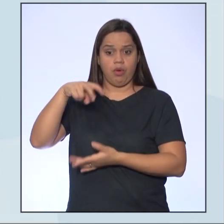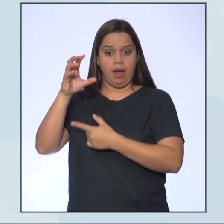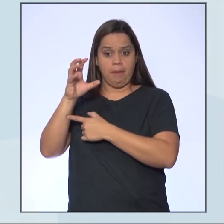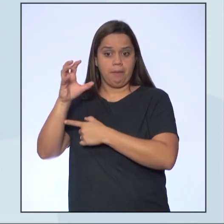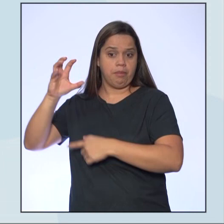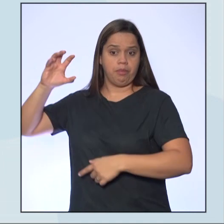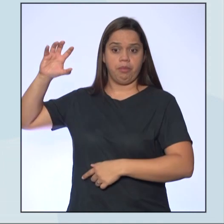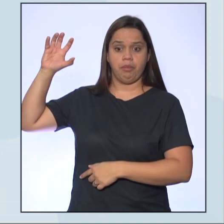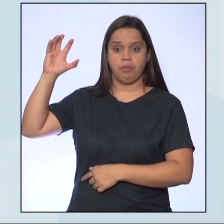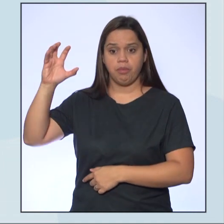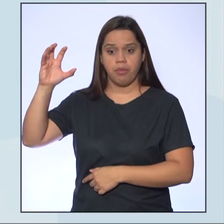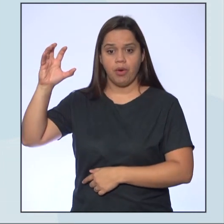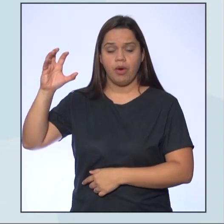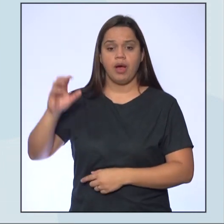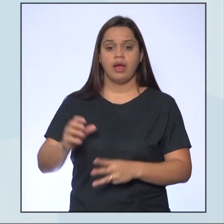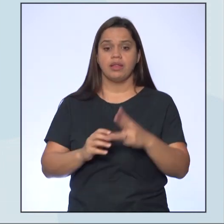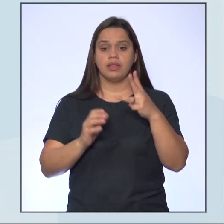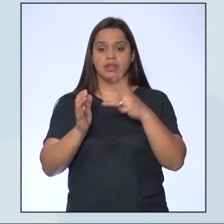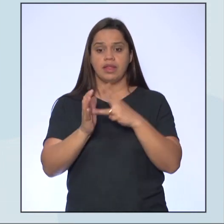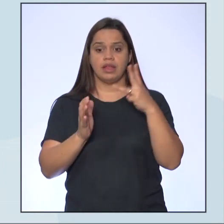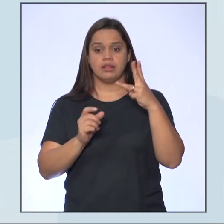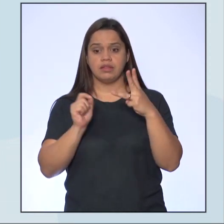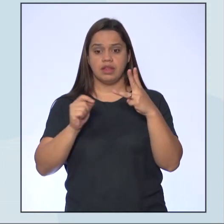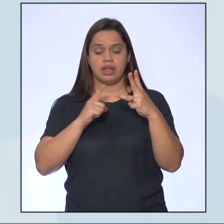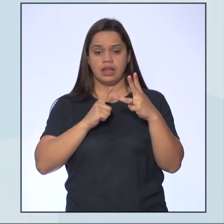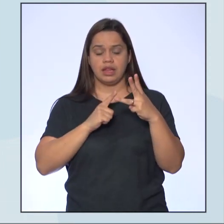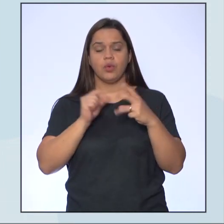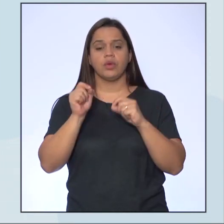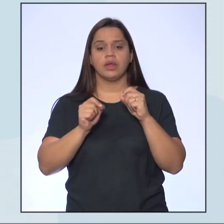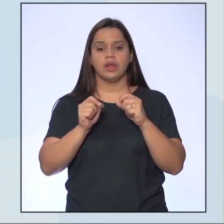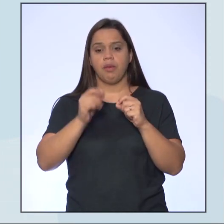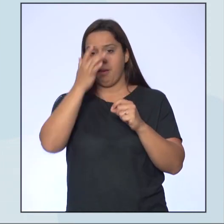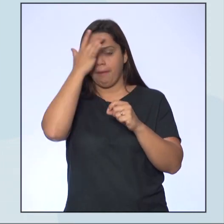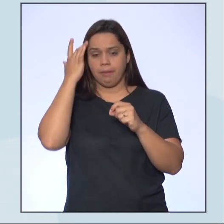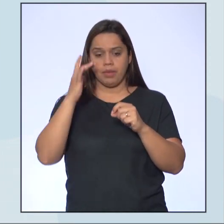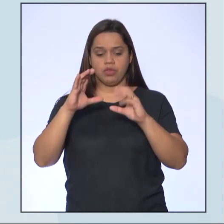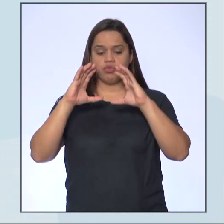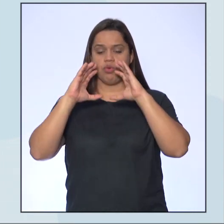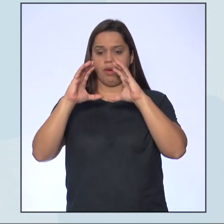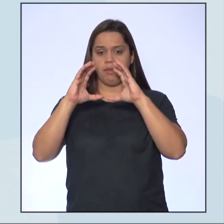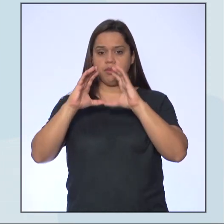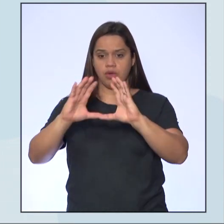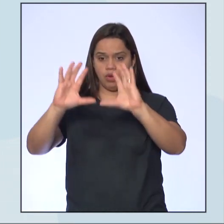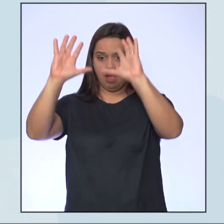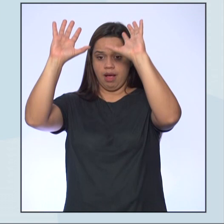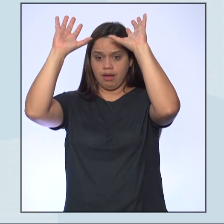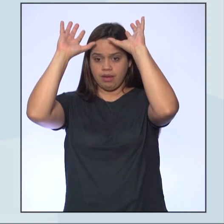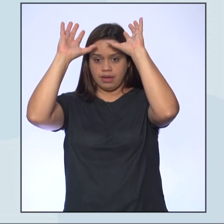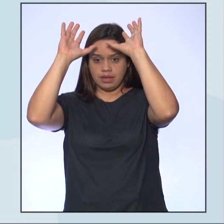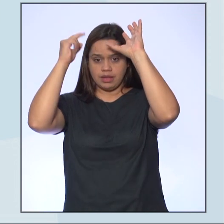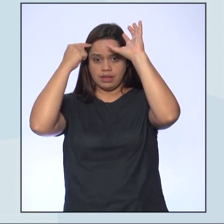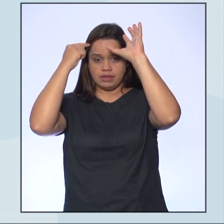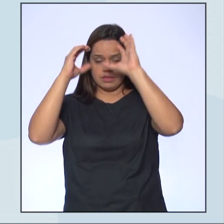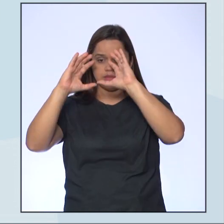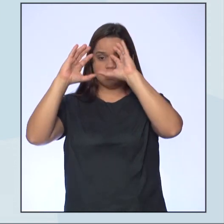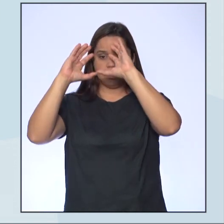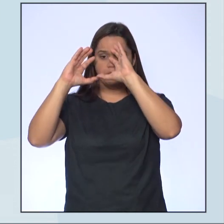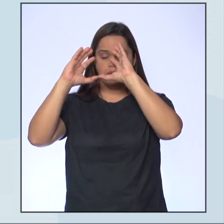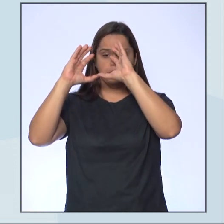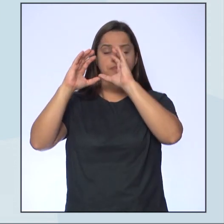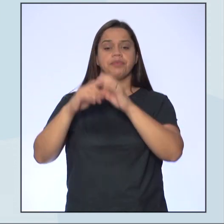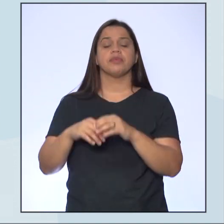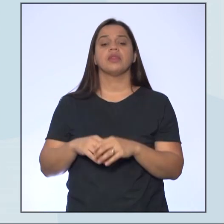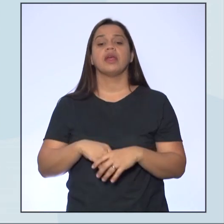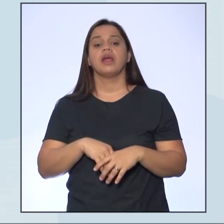mão. A terceira imagem, eu tenho uma pessoa segurando a bola com as duas mãos acima da cabeça, ok?